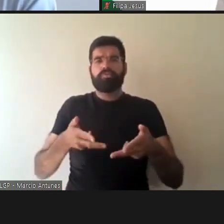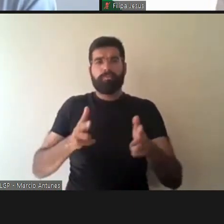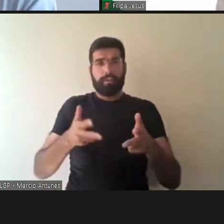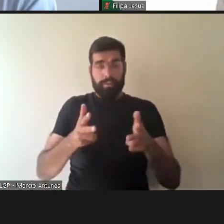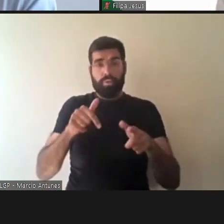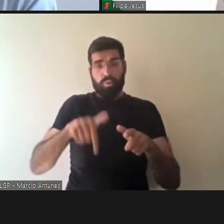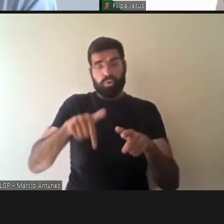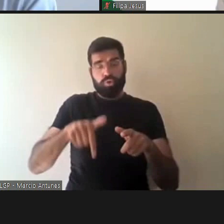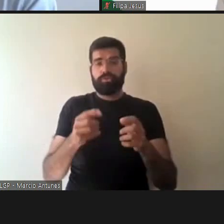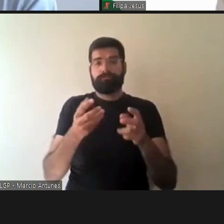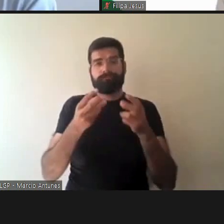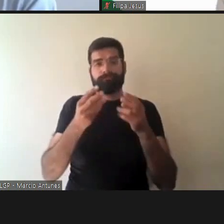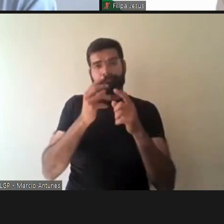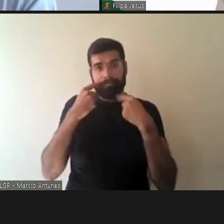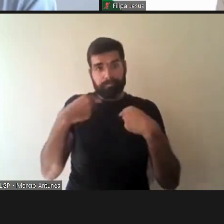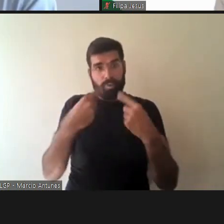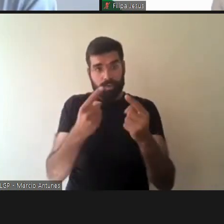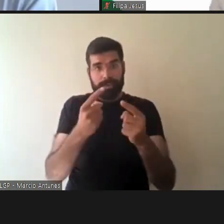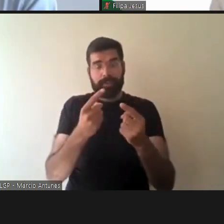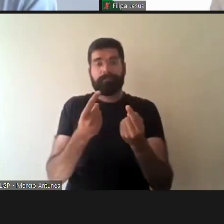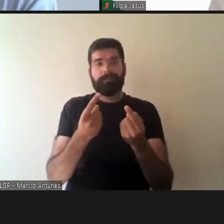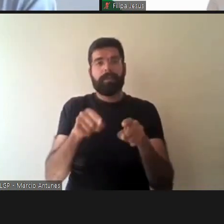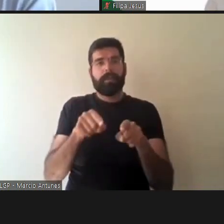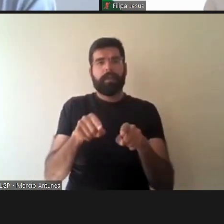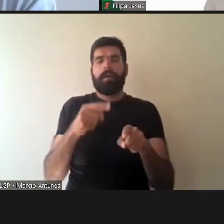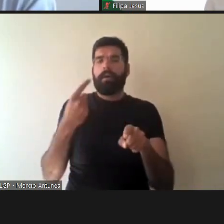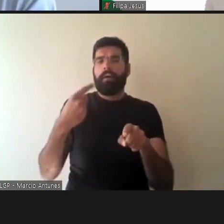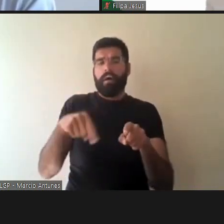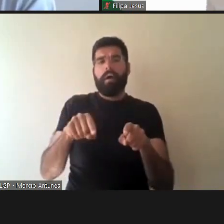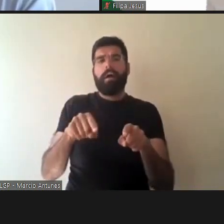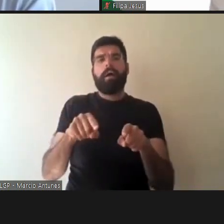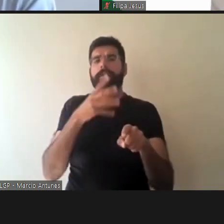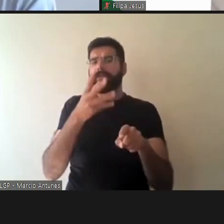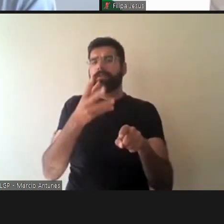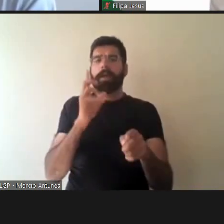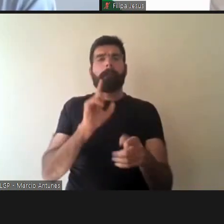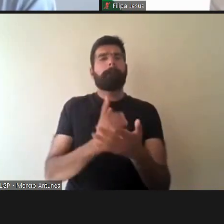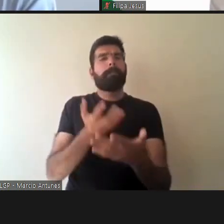este webinar tem aqui de realçar que os